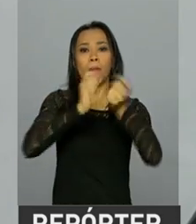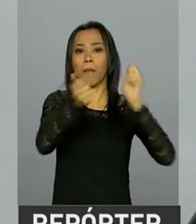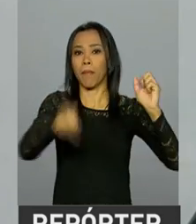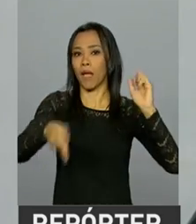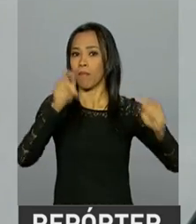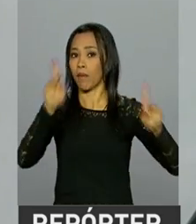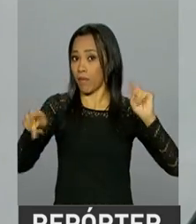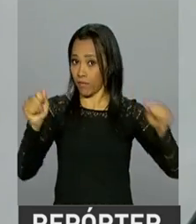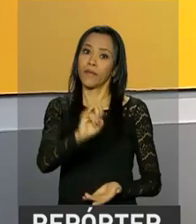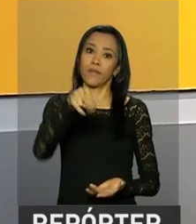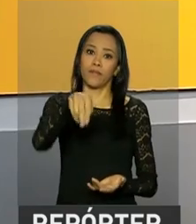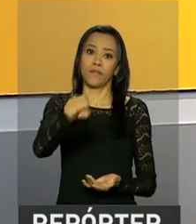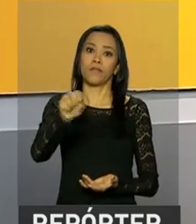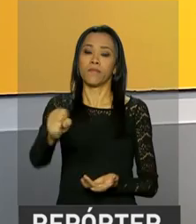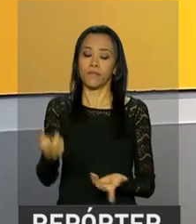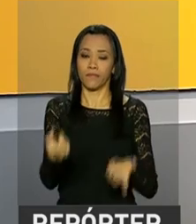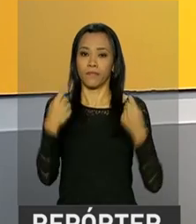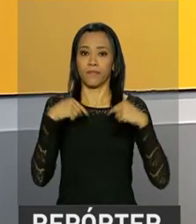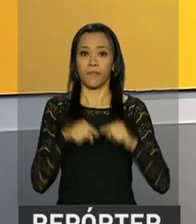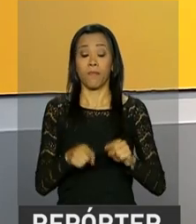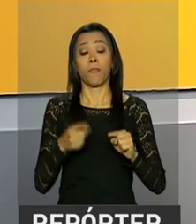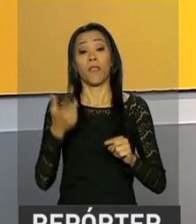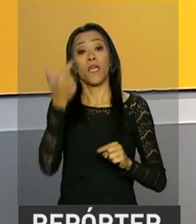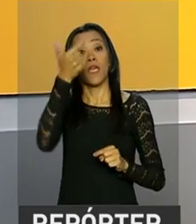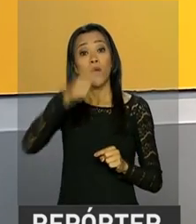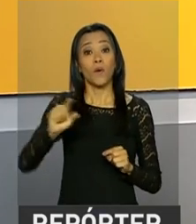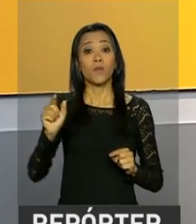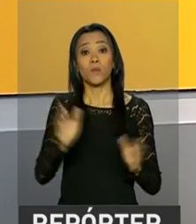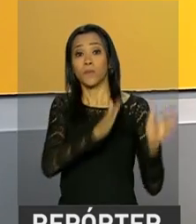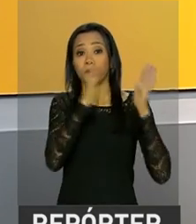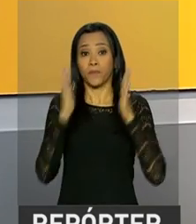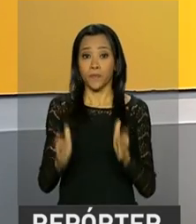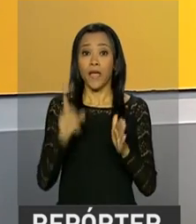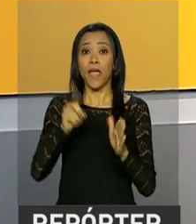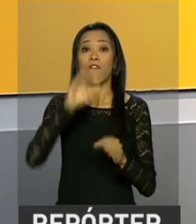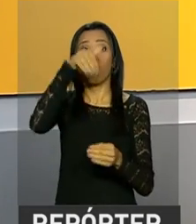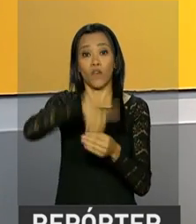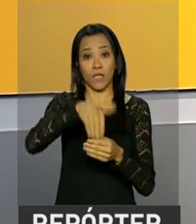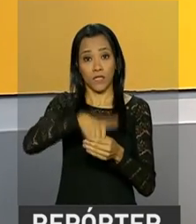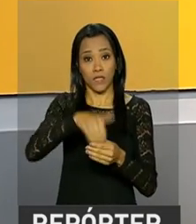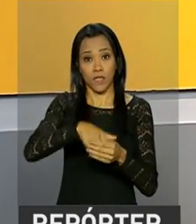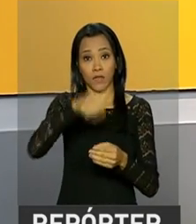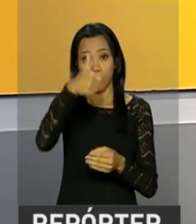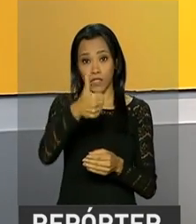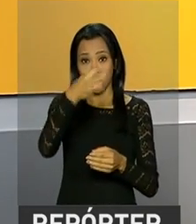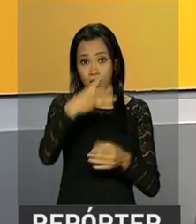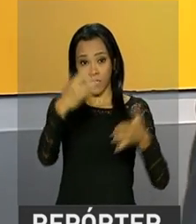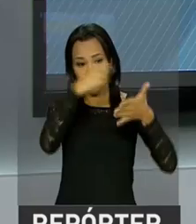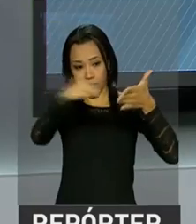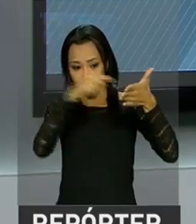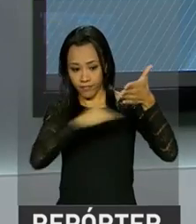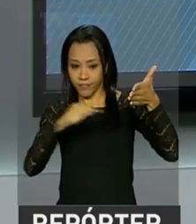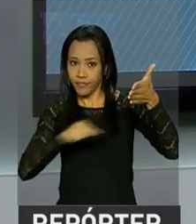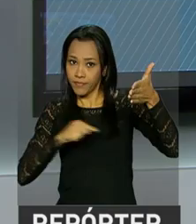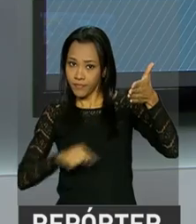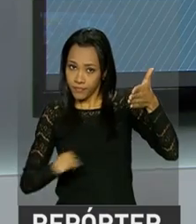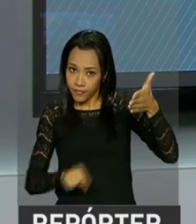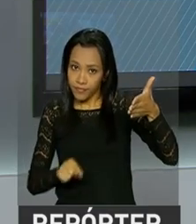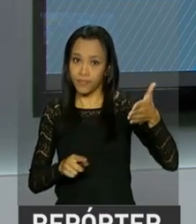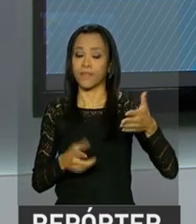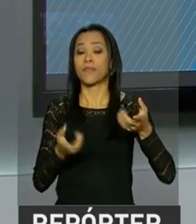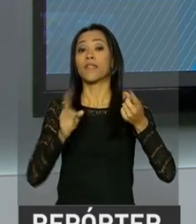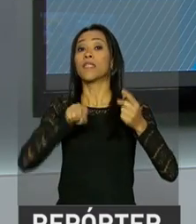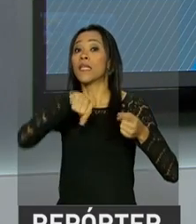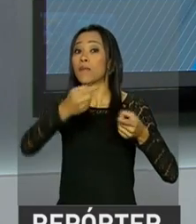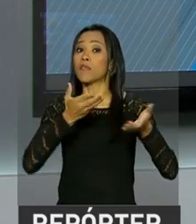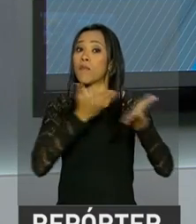a Previdência Social. E o próximo passo é a votação de 13 destaques de bancada. E após a